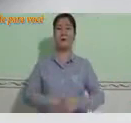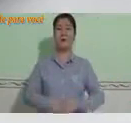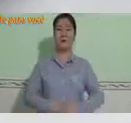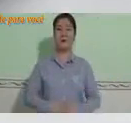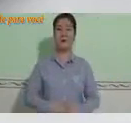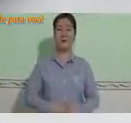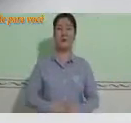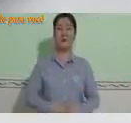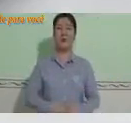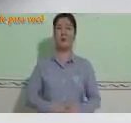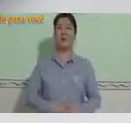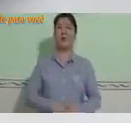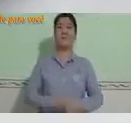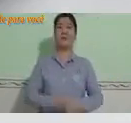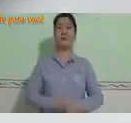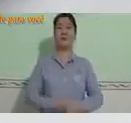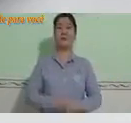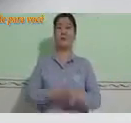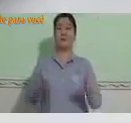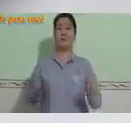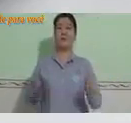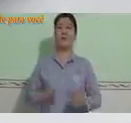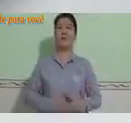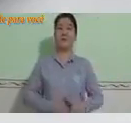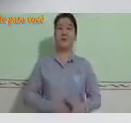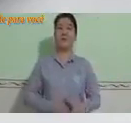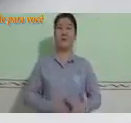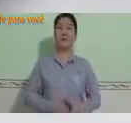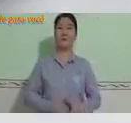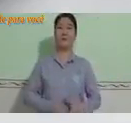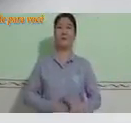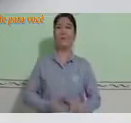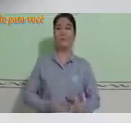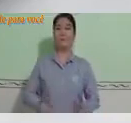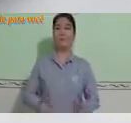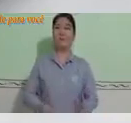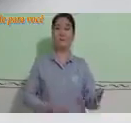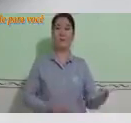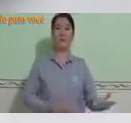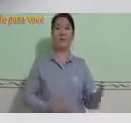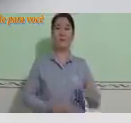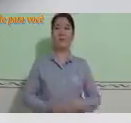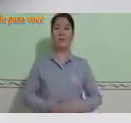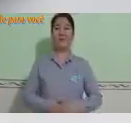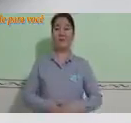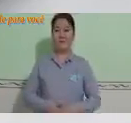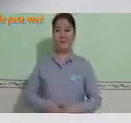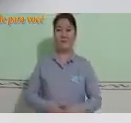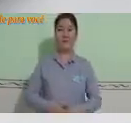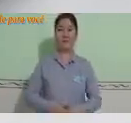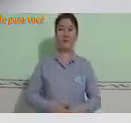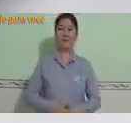Acento agudo. Se um ano de tentativas tendo relação durante o período fértil, o casal ainda não conseguir engravidar, dever